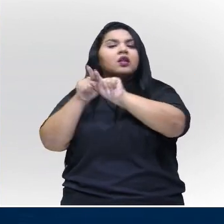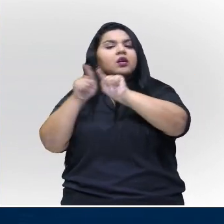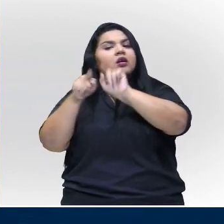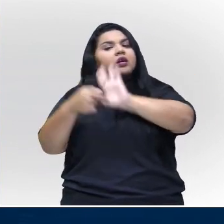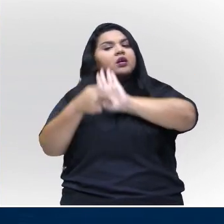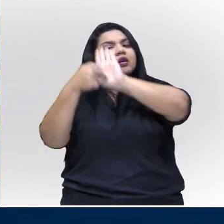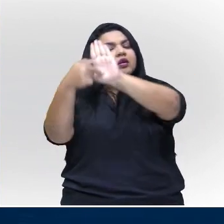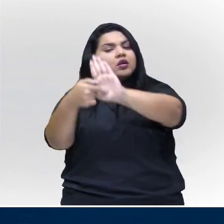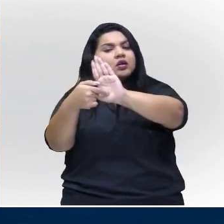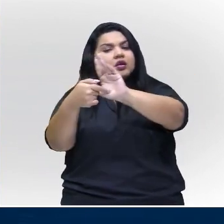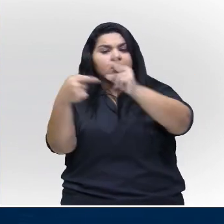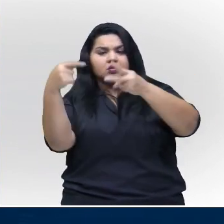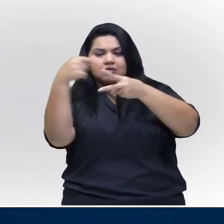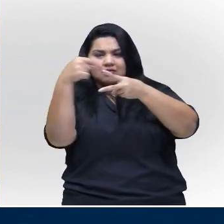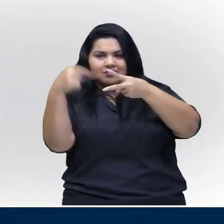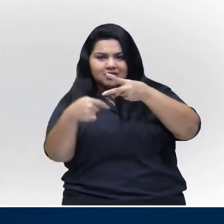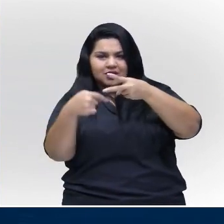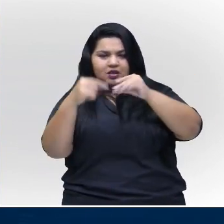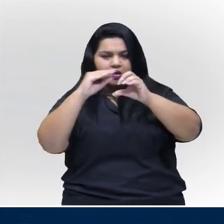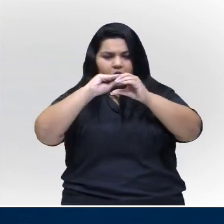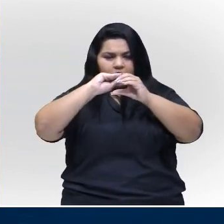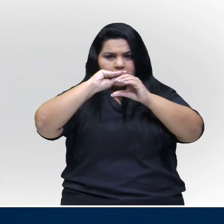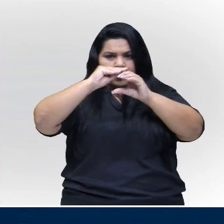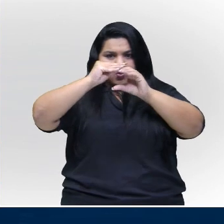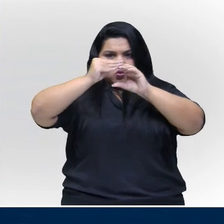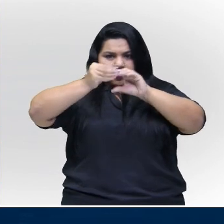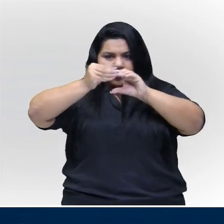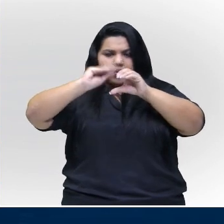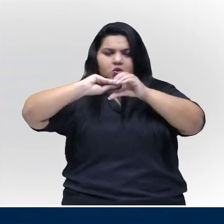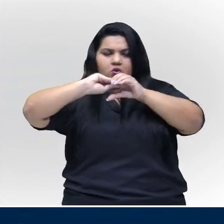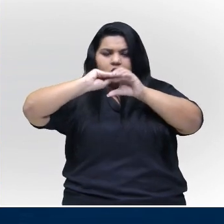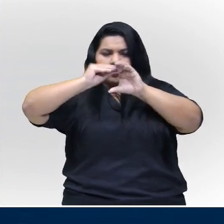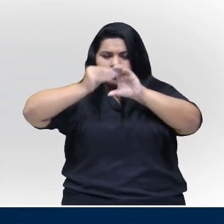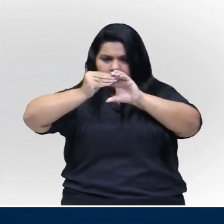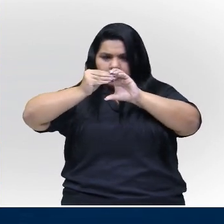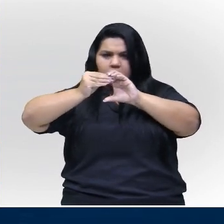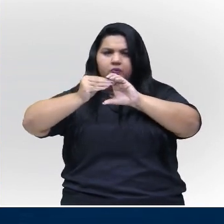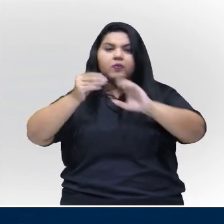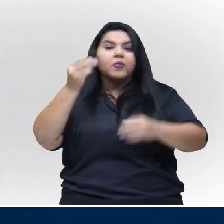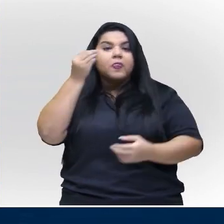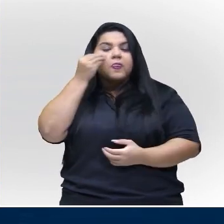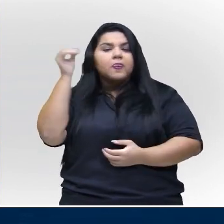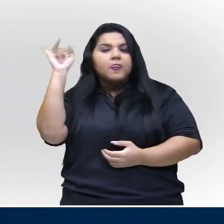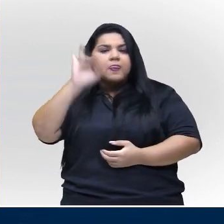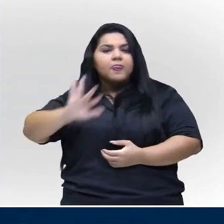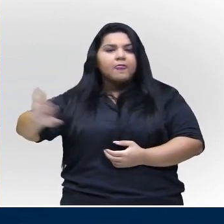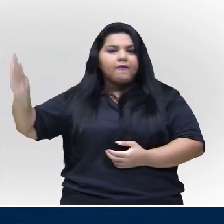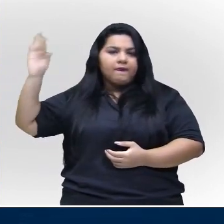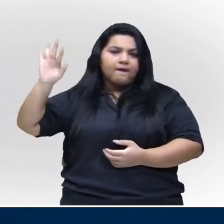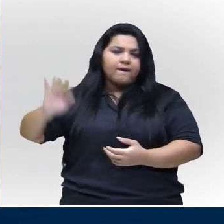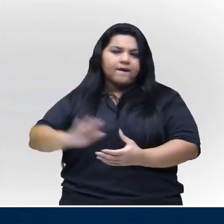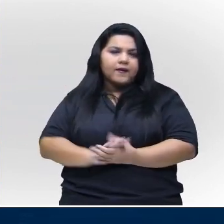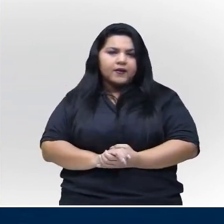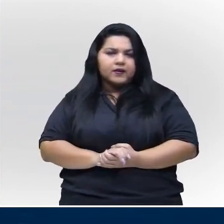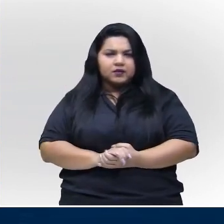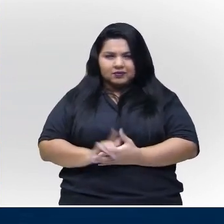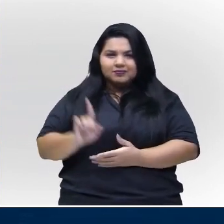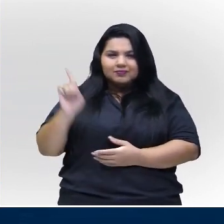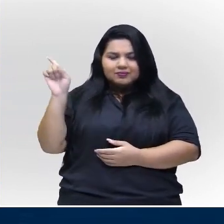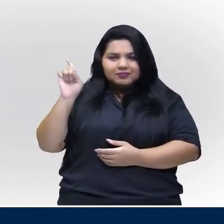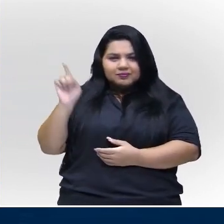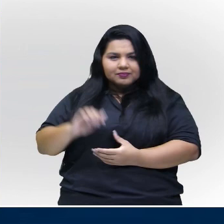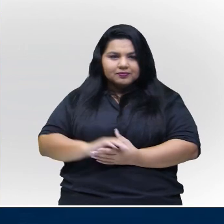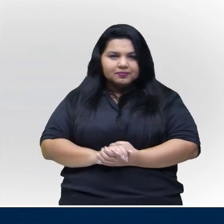duas membranas, né? Uma mais interna e outra mais externa. A gente vai ver aí uma outra imagem mostrando um outro esquema